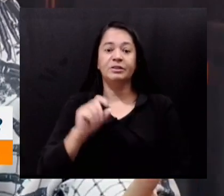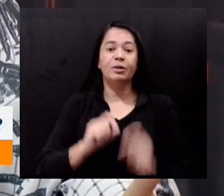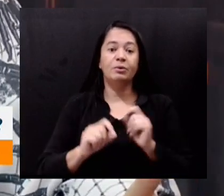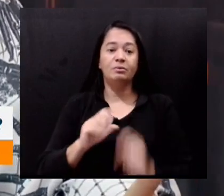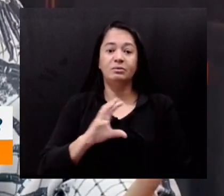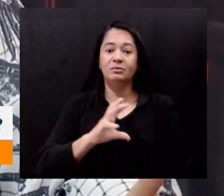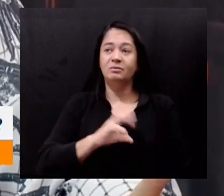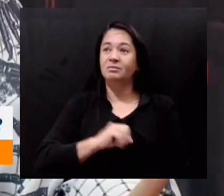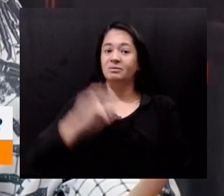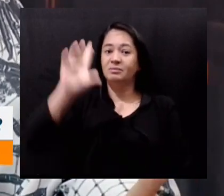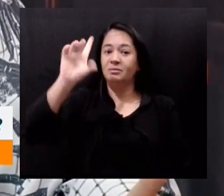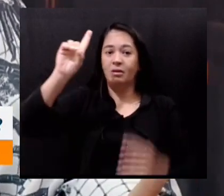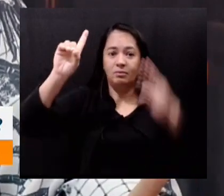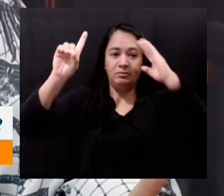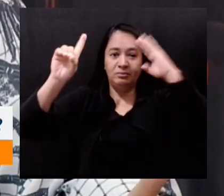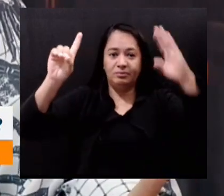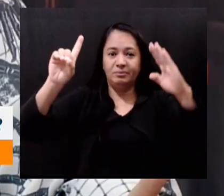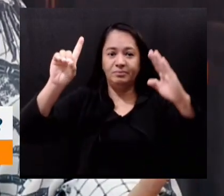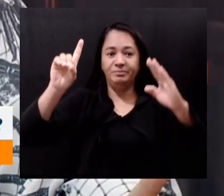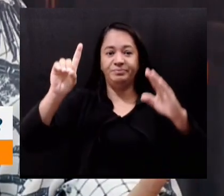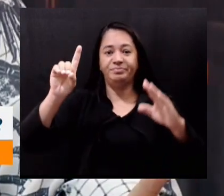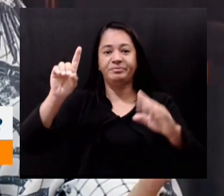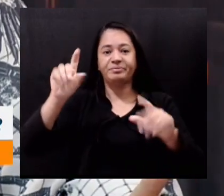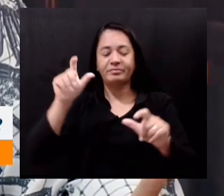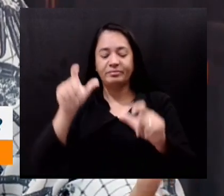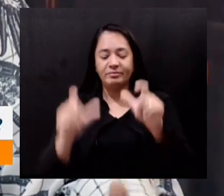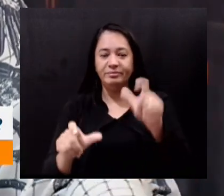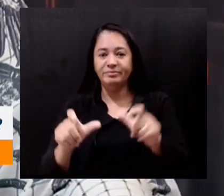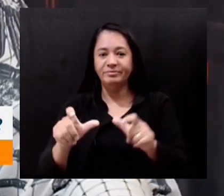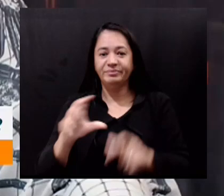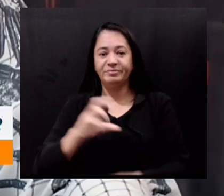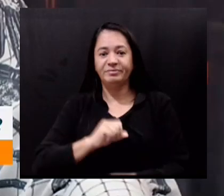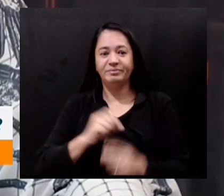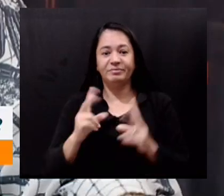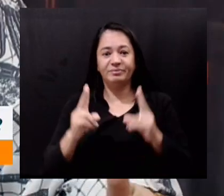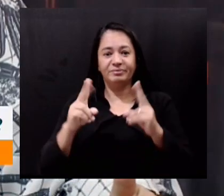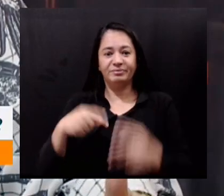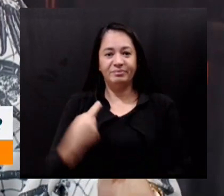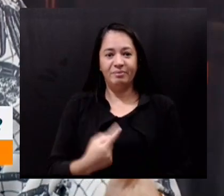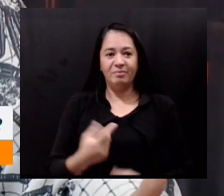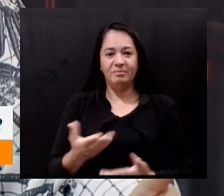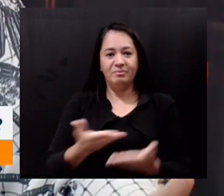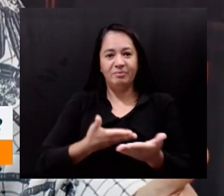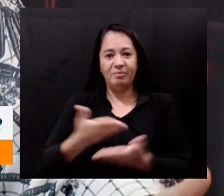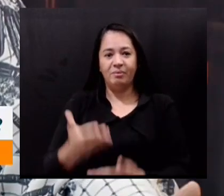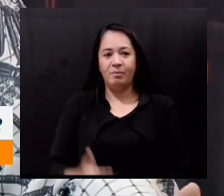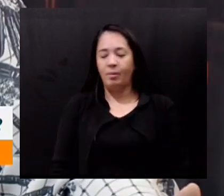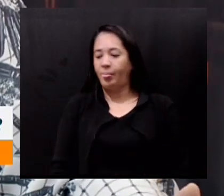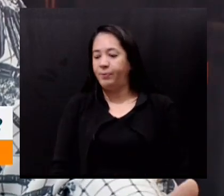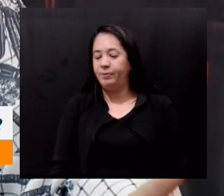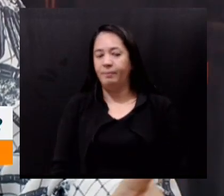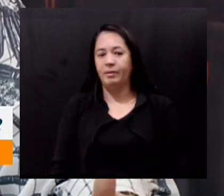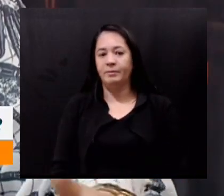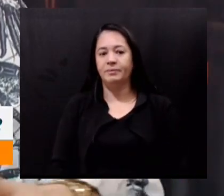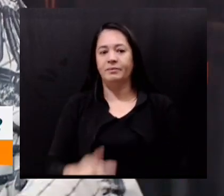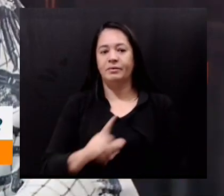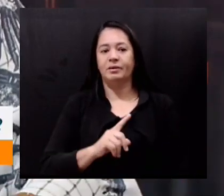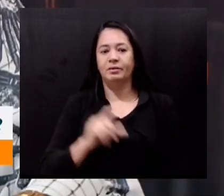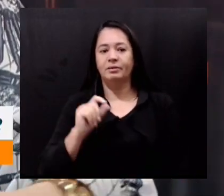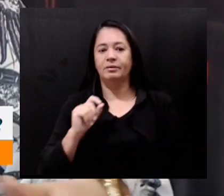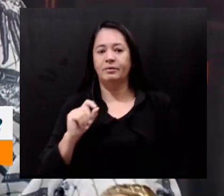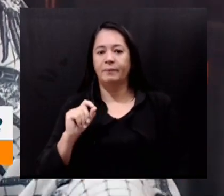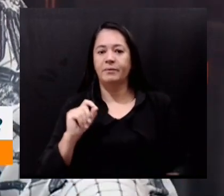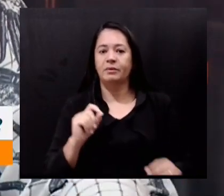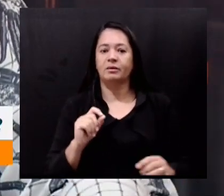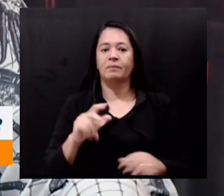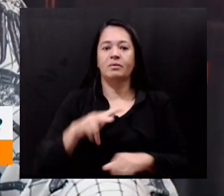o próximo como a nós mesmos, Uhum. né. Então, assim, eh, tem um posicionamento que é